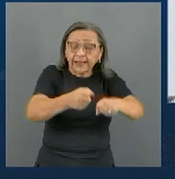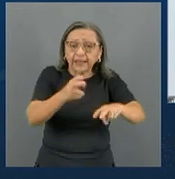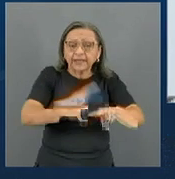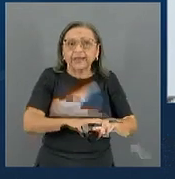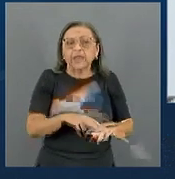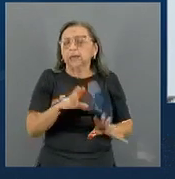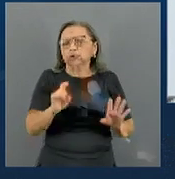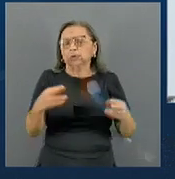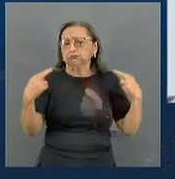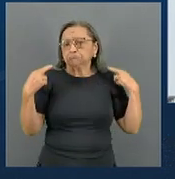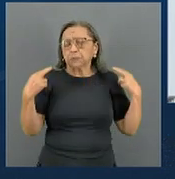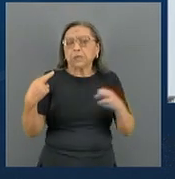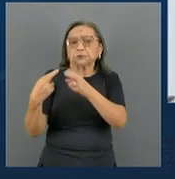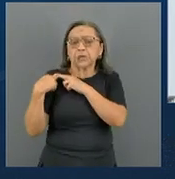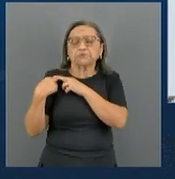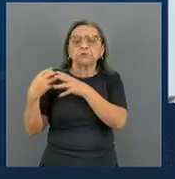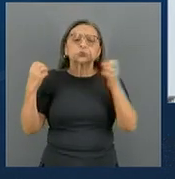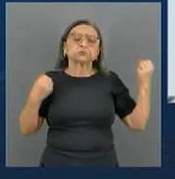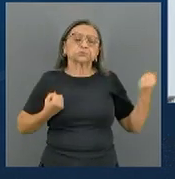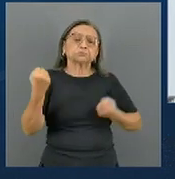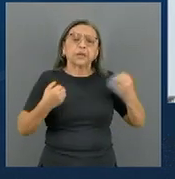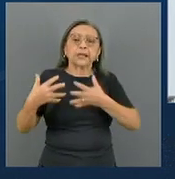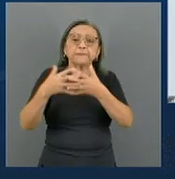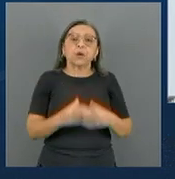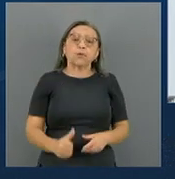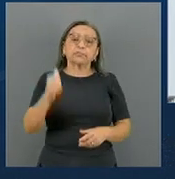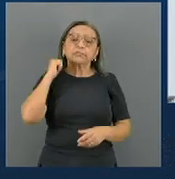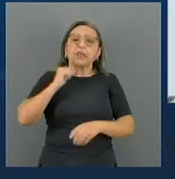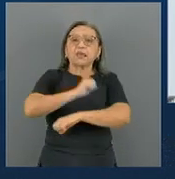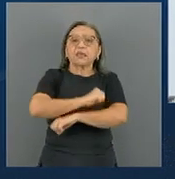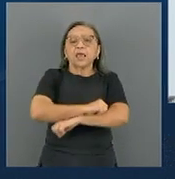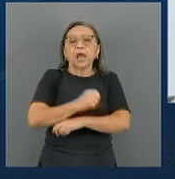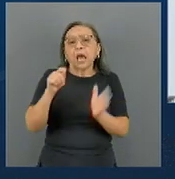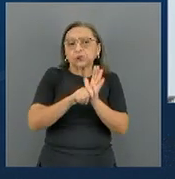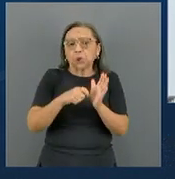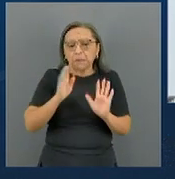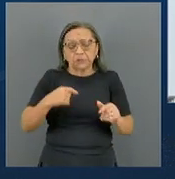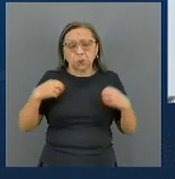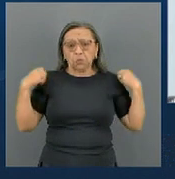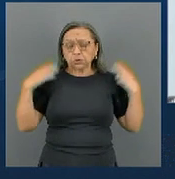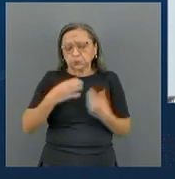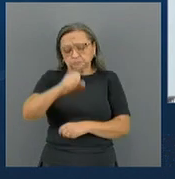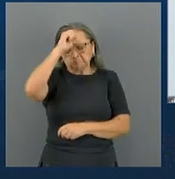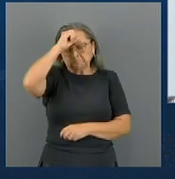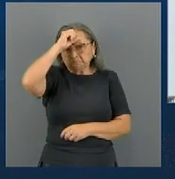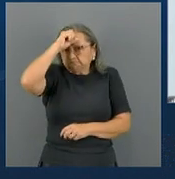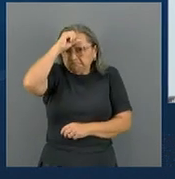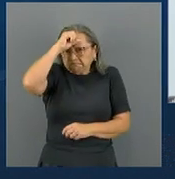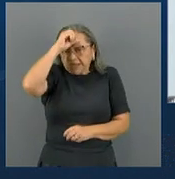condutores daquele caminhão onde estava a droga acondicionada e que sequer sabiam que estavam transportando 1,5